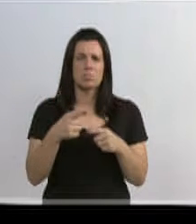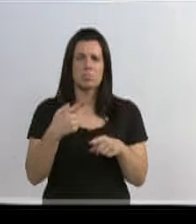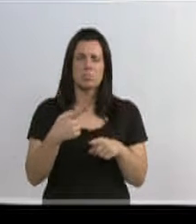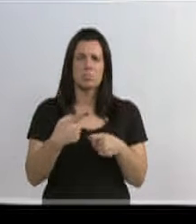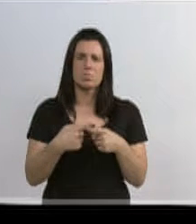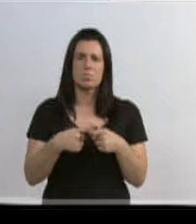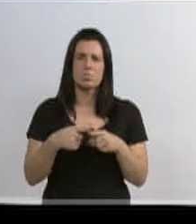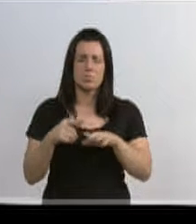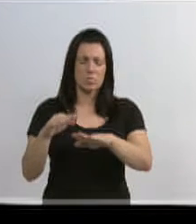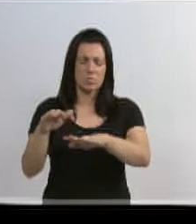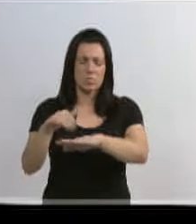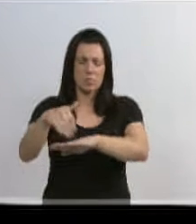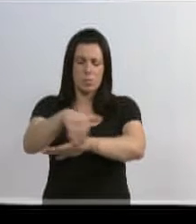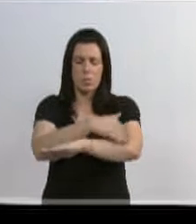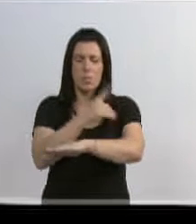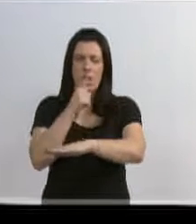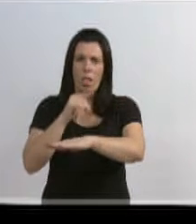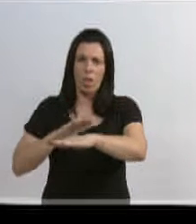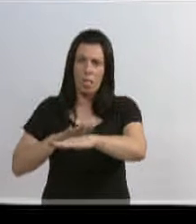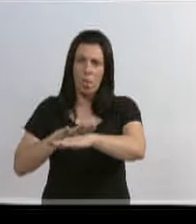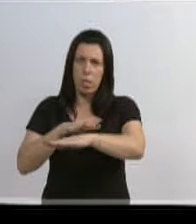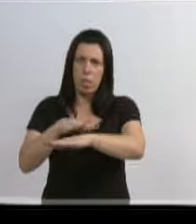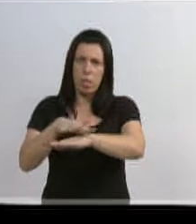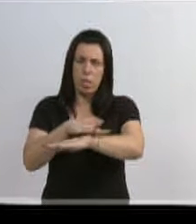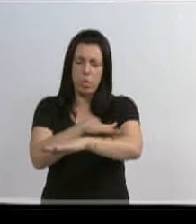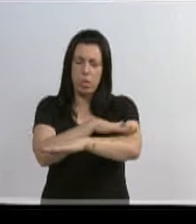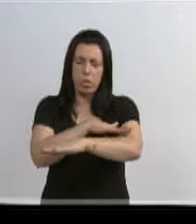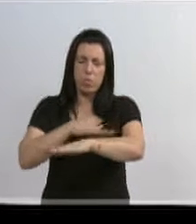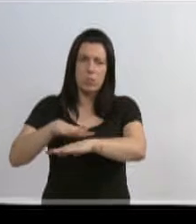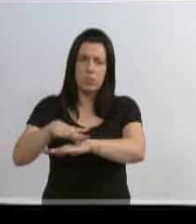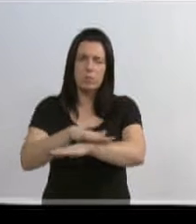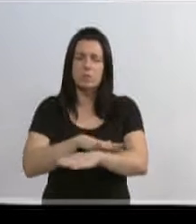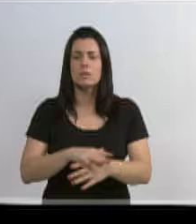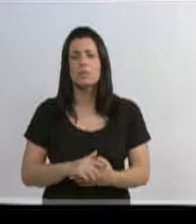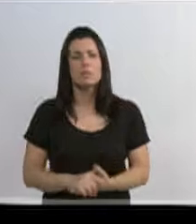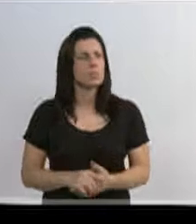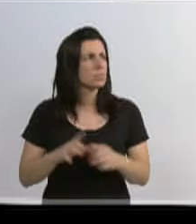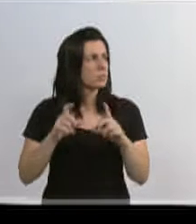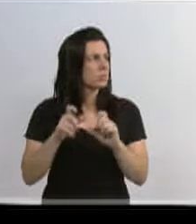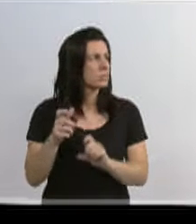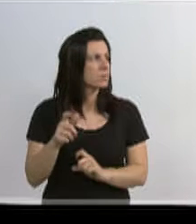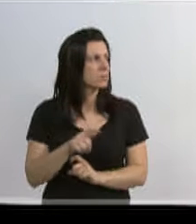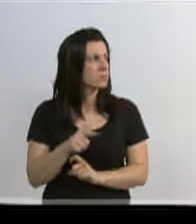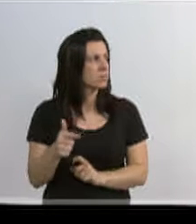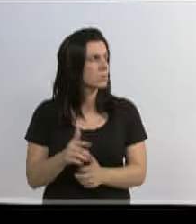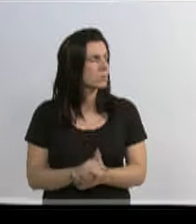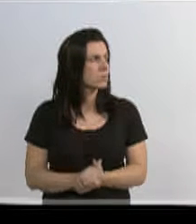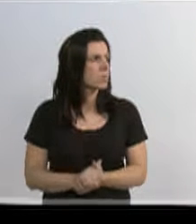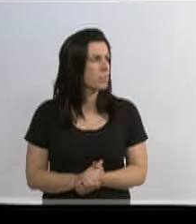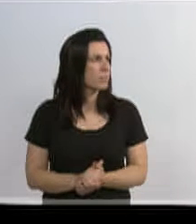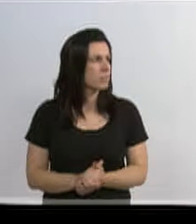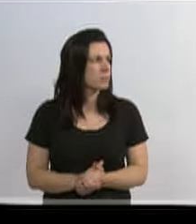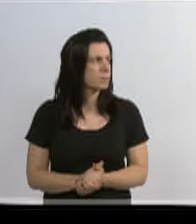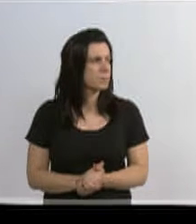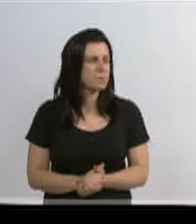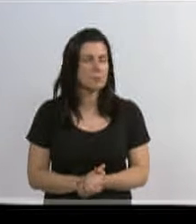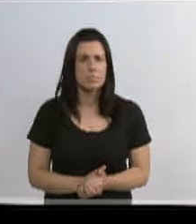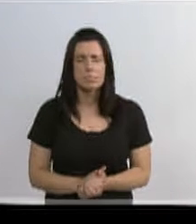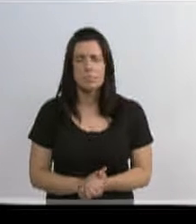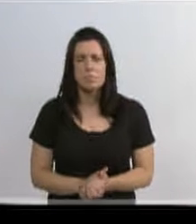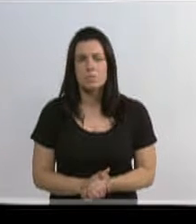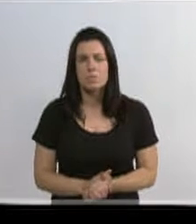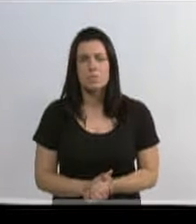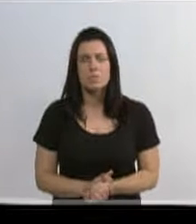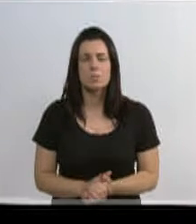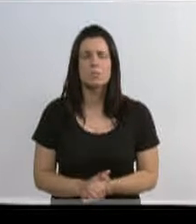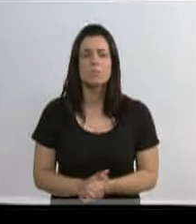via. Quando o município fizer a parte que mais uma foto ali, quando cabe o município vir fazer a ciclofaixa, que deve